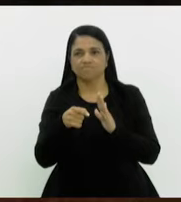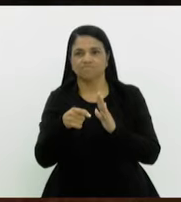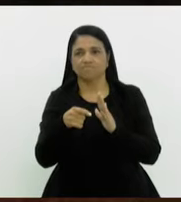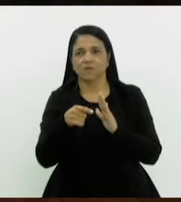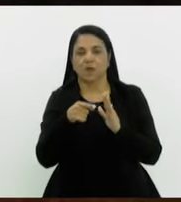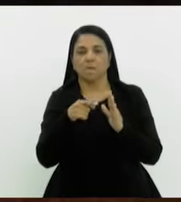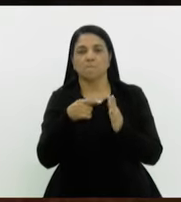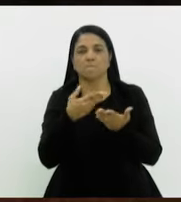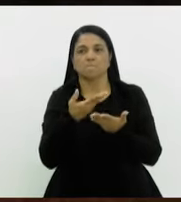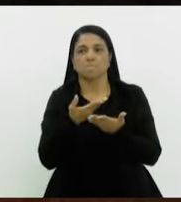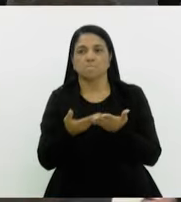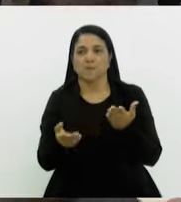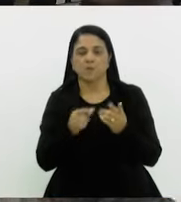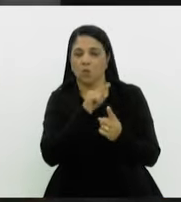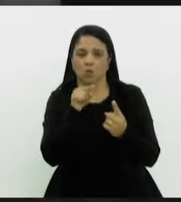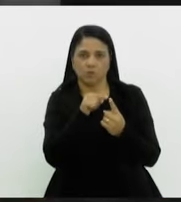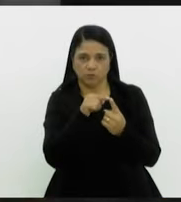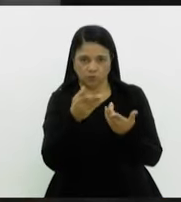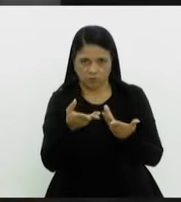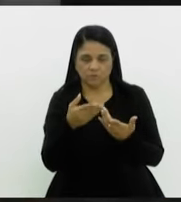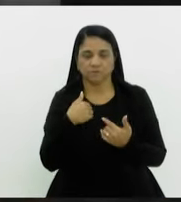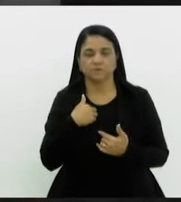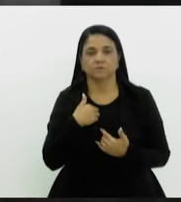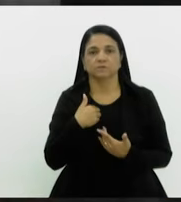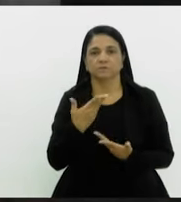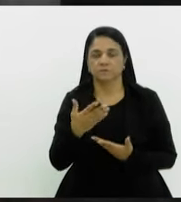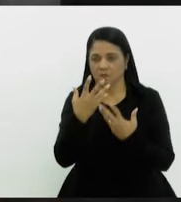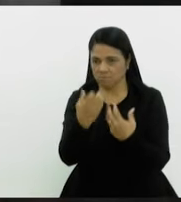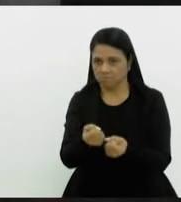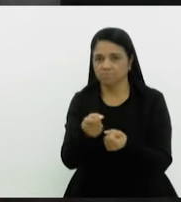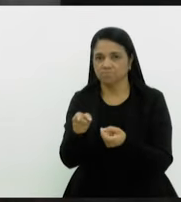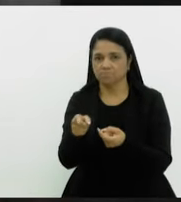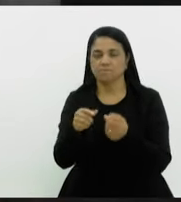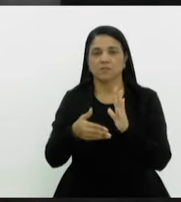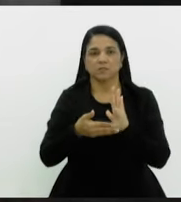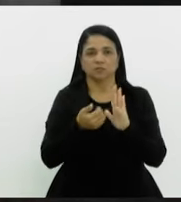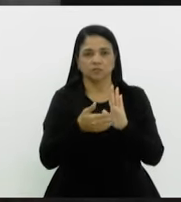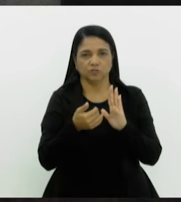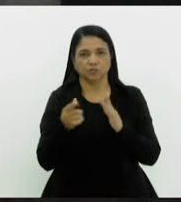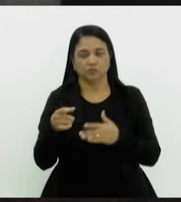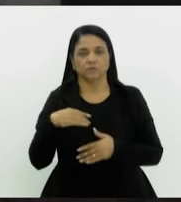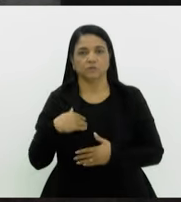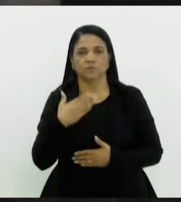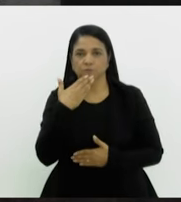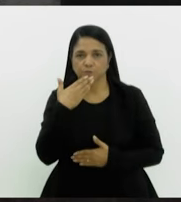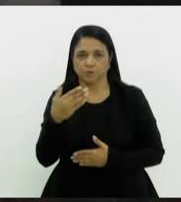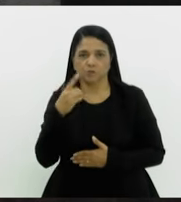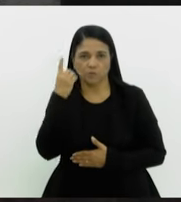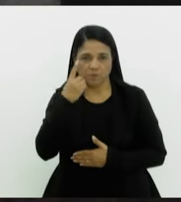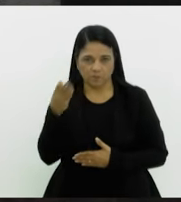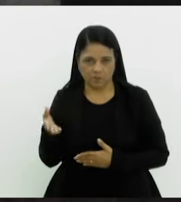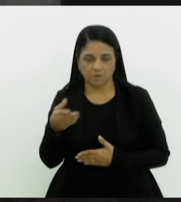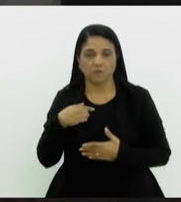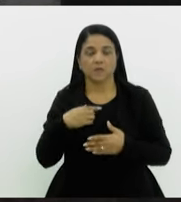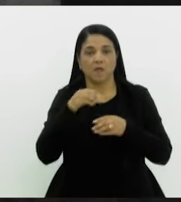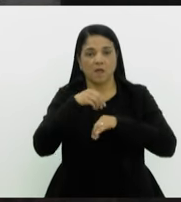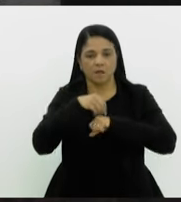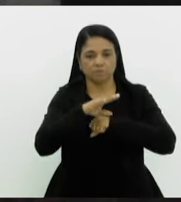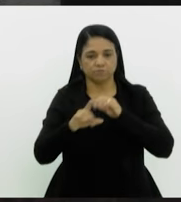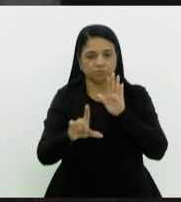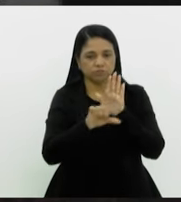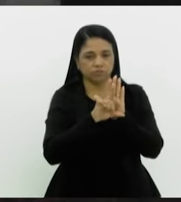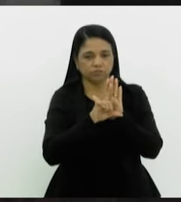objeto. Presidência defere o pedido de Vossa Excelência. Obrigado. E retiro a pedido do autor. Anuncio,